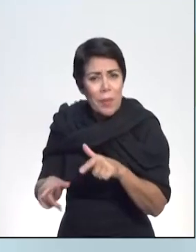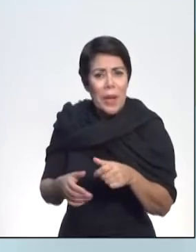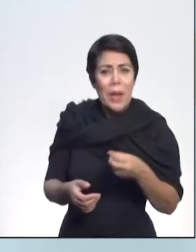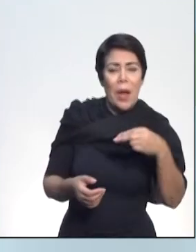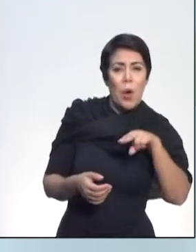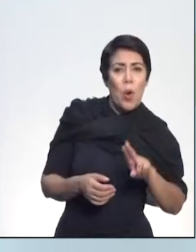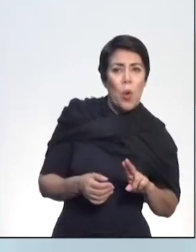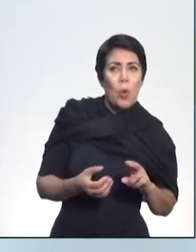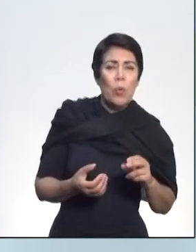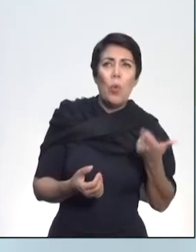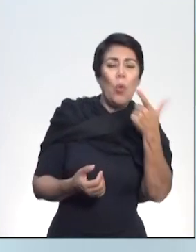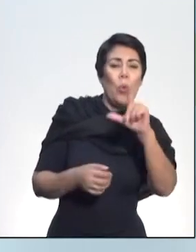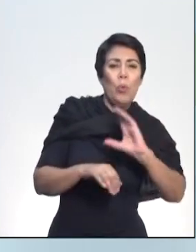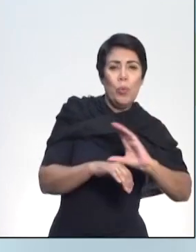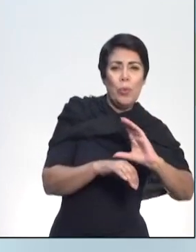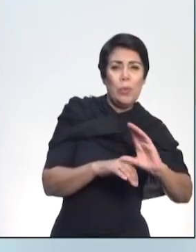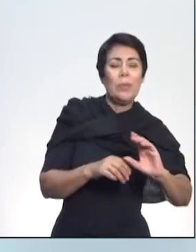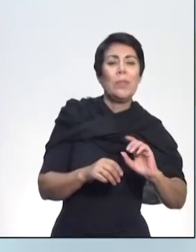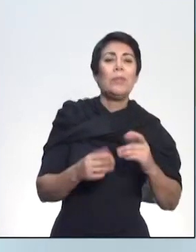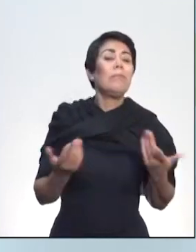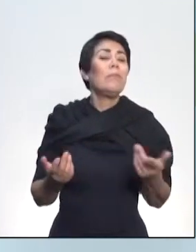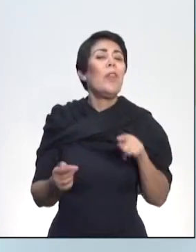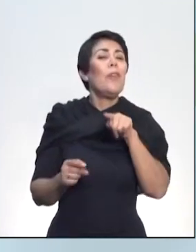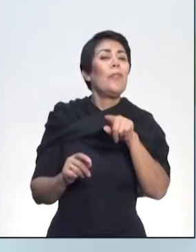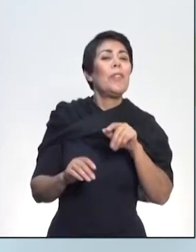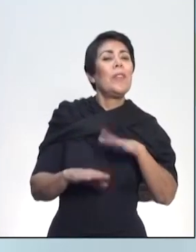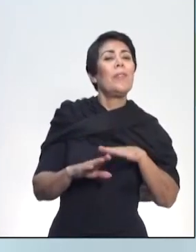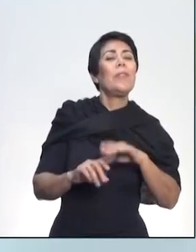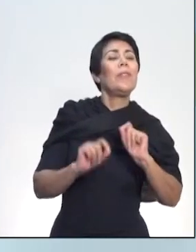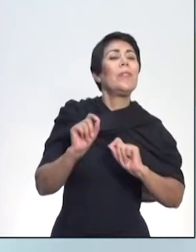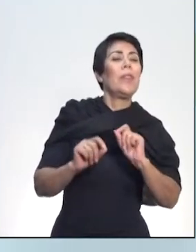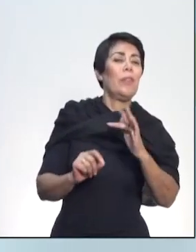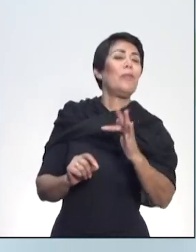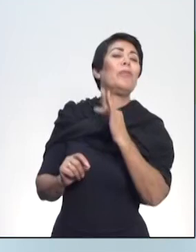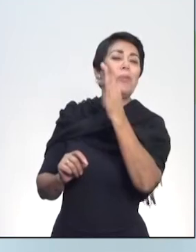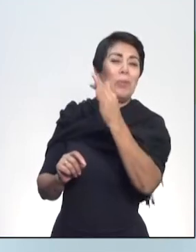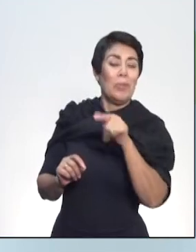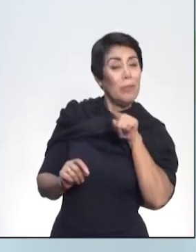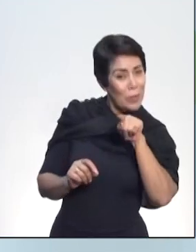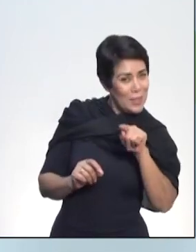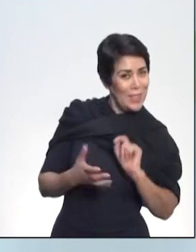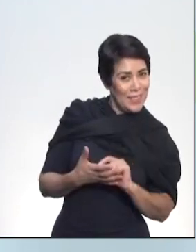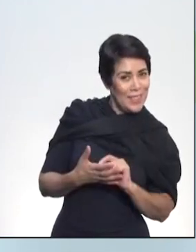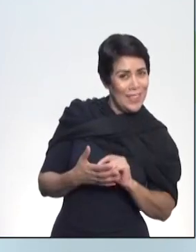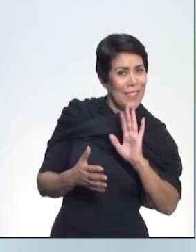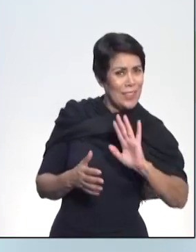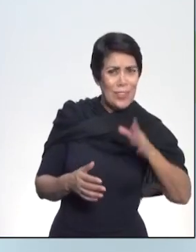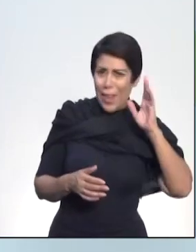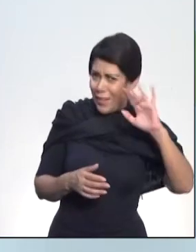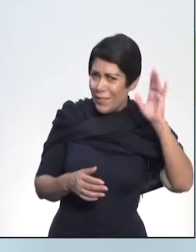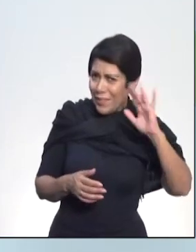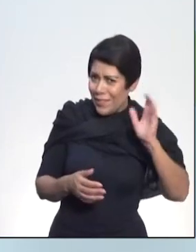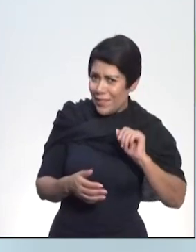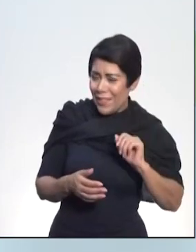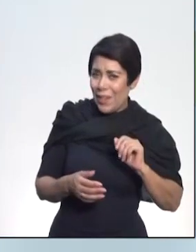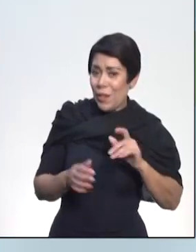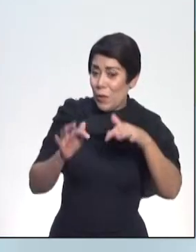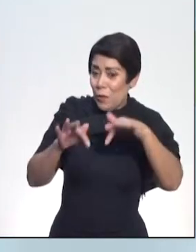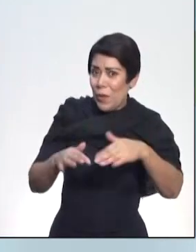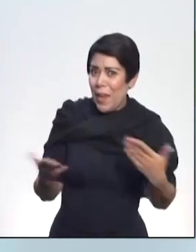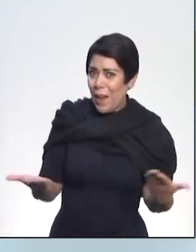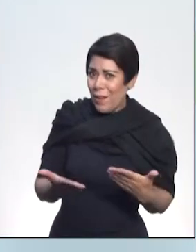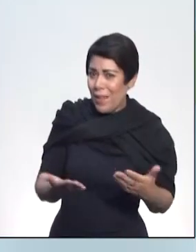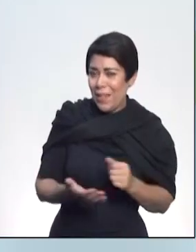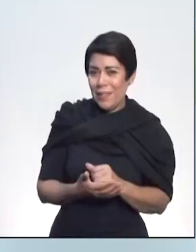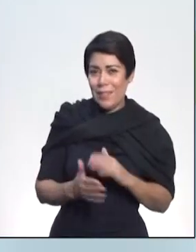ensino técnico? O que você fará, né? O que você pretende fazer assim que você terminar o ensino